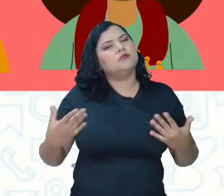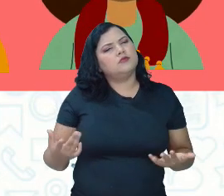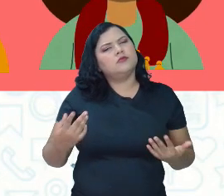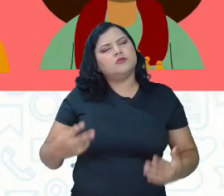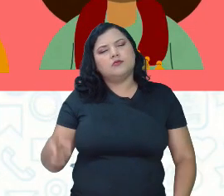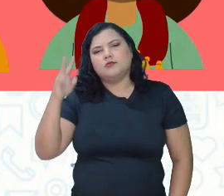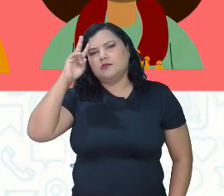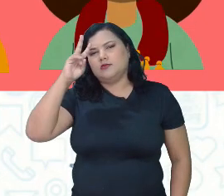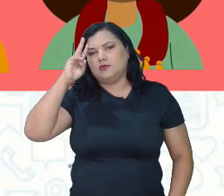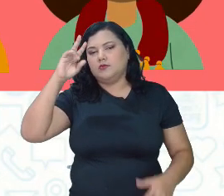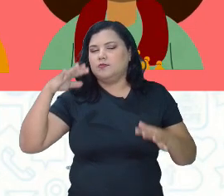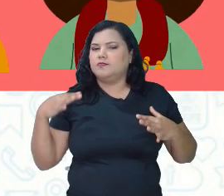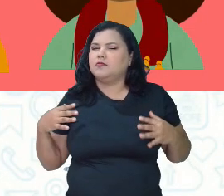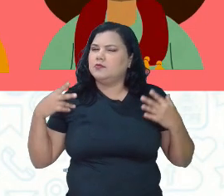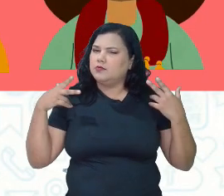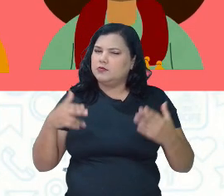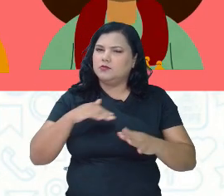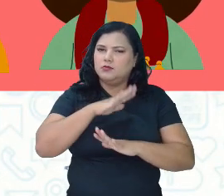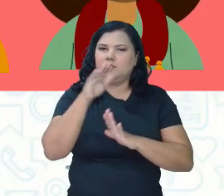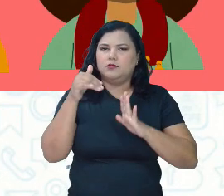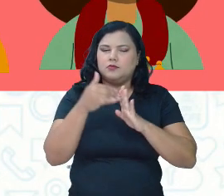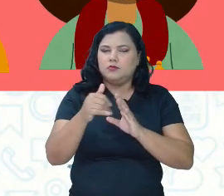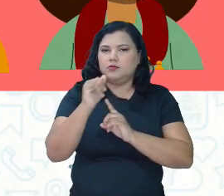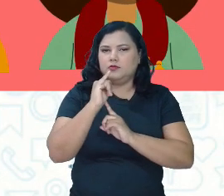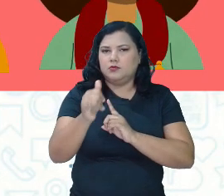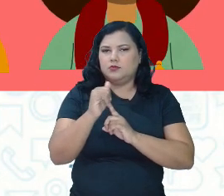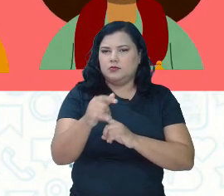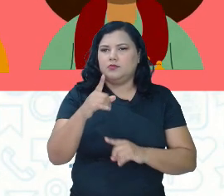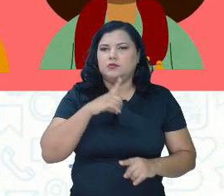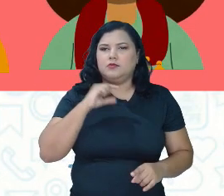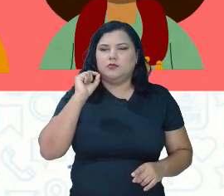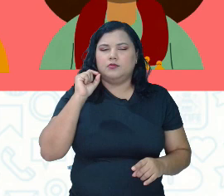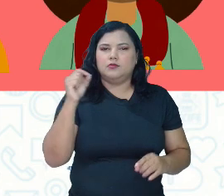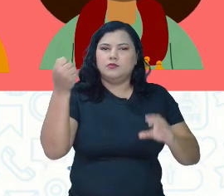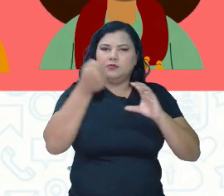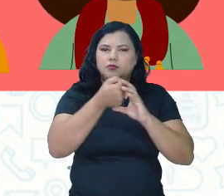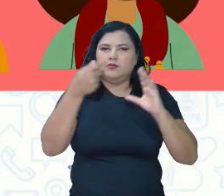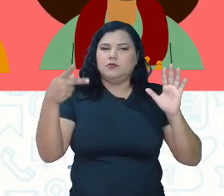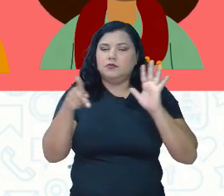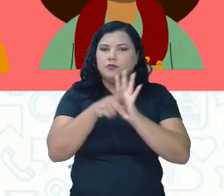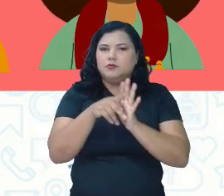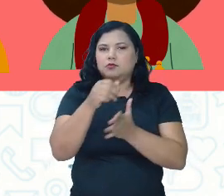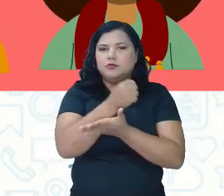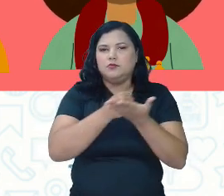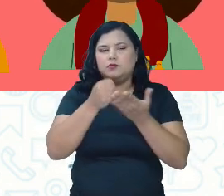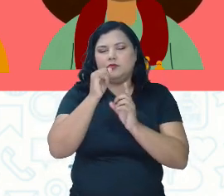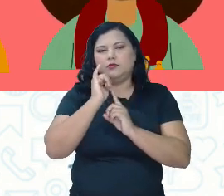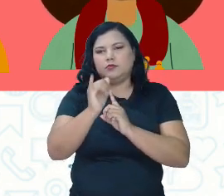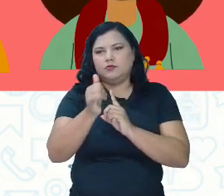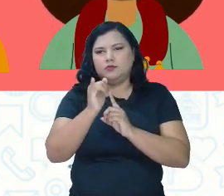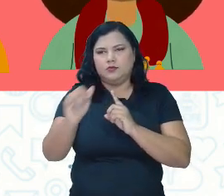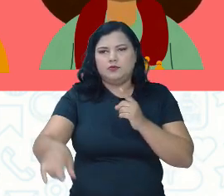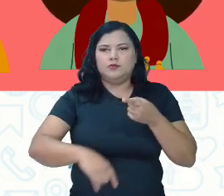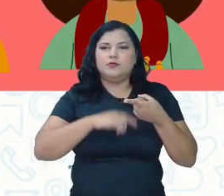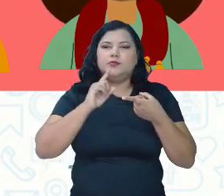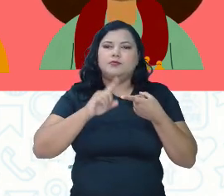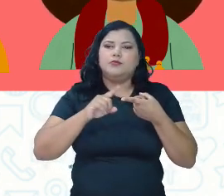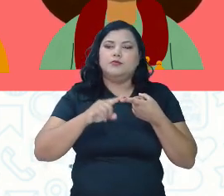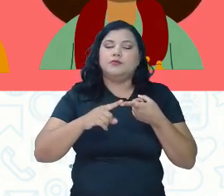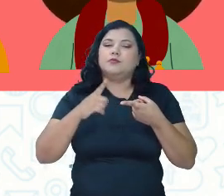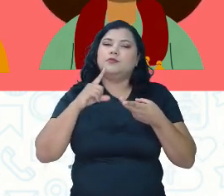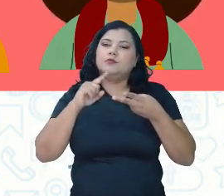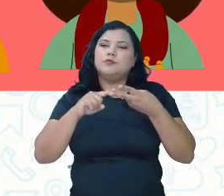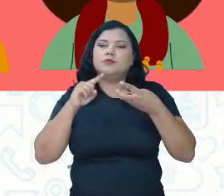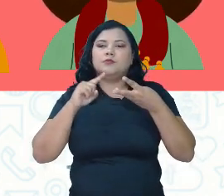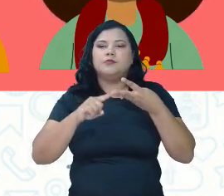como todas as narrativas, possuem os elementos básicos da narrativa. Então,